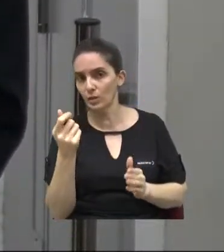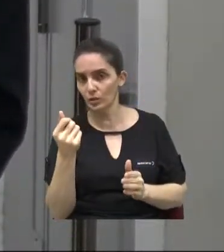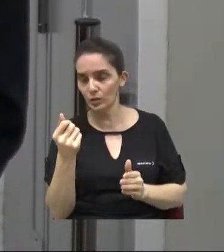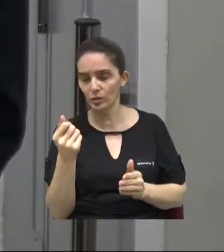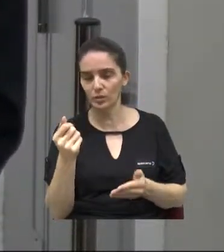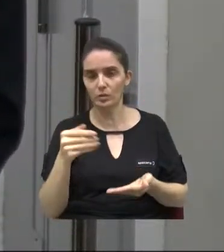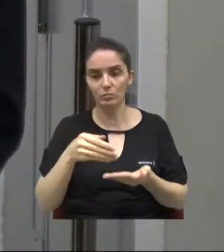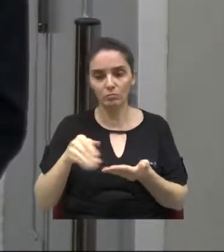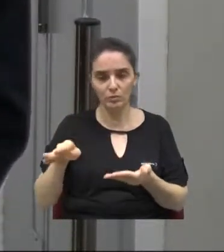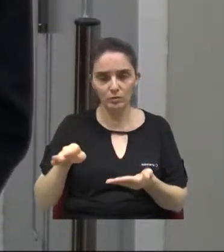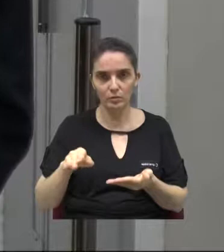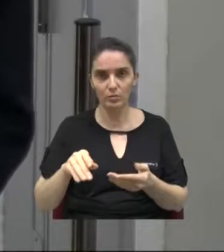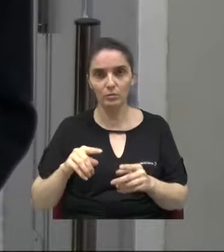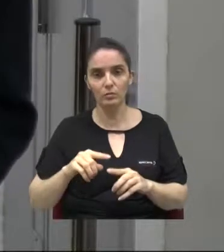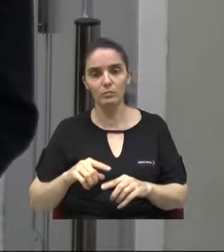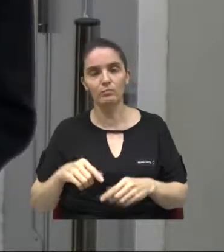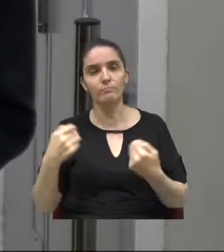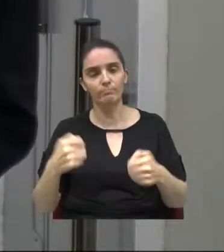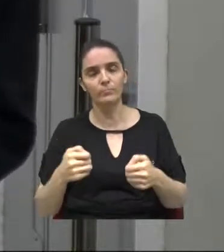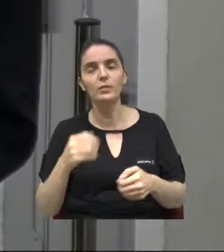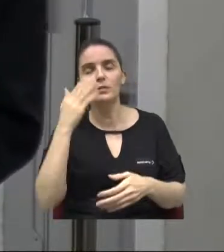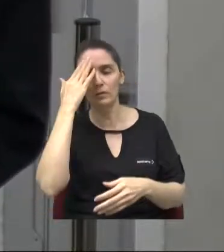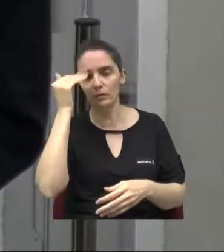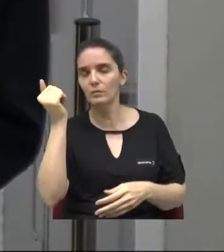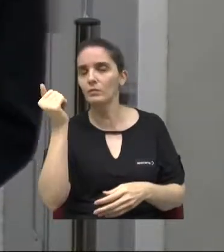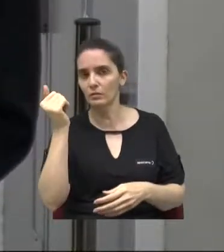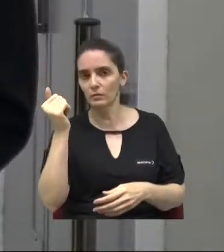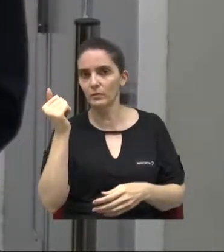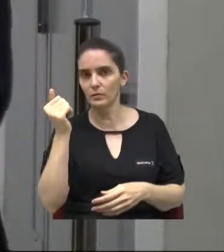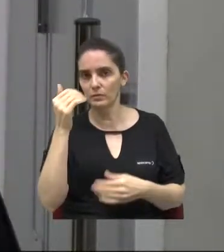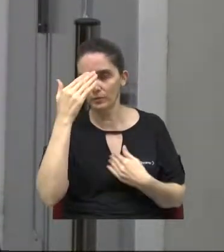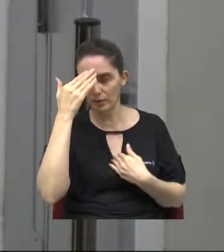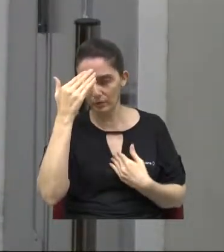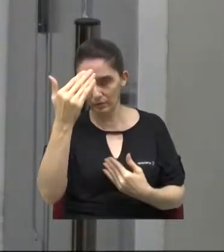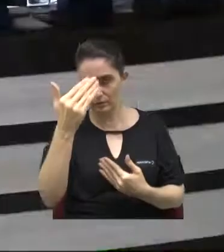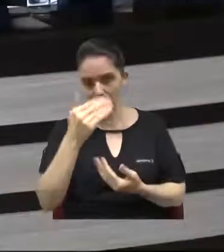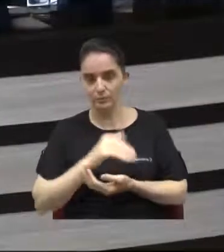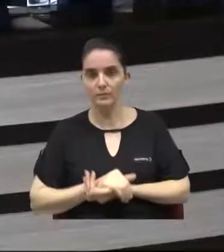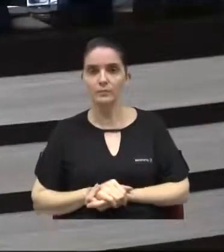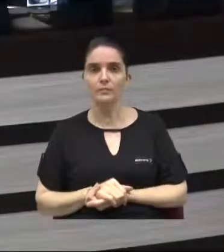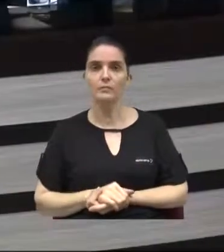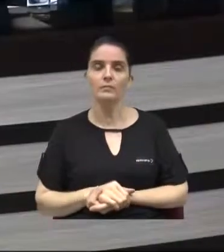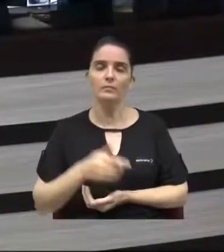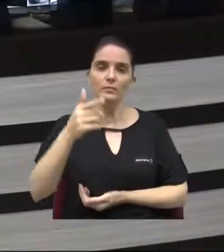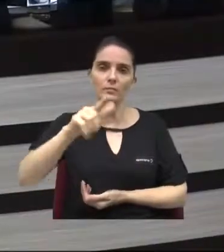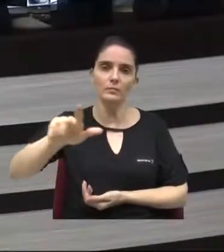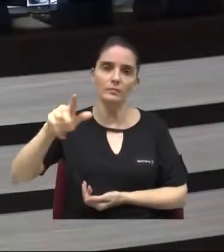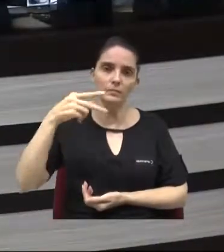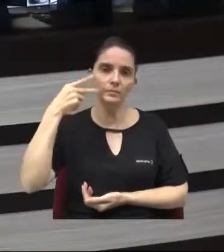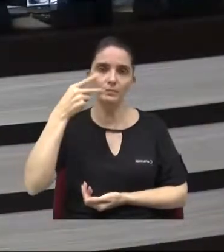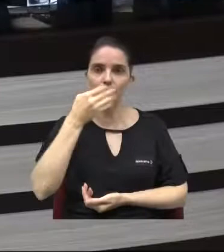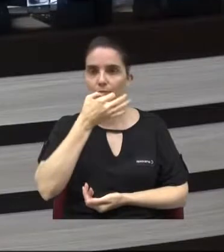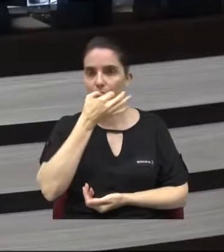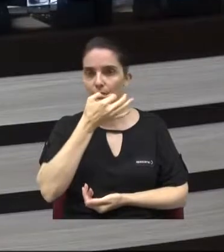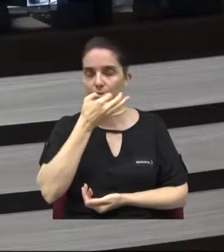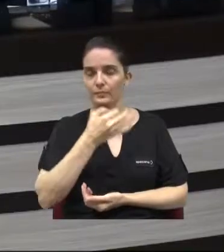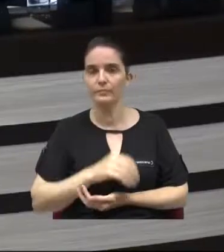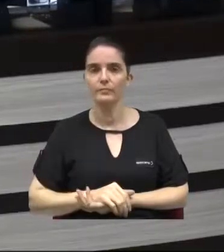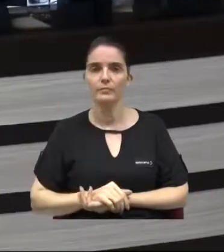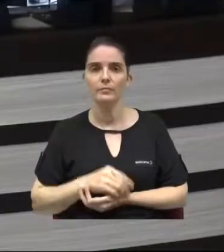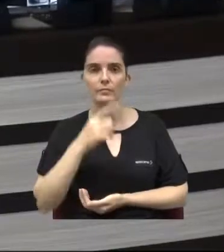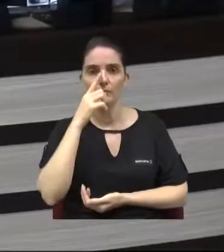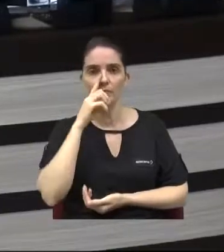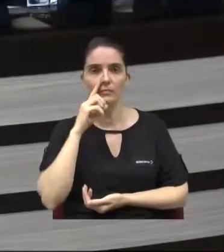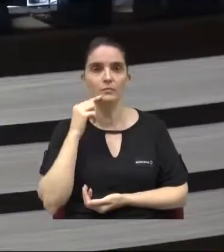valores, mas ainda assim é importante saber também dessa informação. Muito obrigado. Algum outro vereador deseja discutir? Desejo. Com a